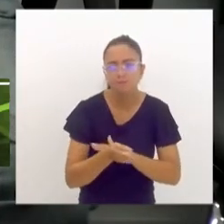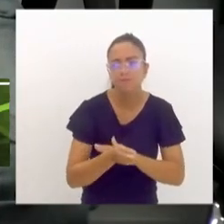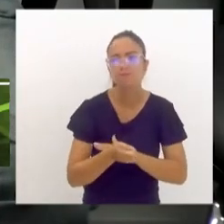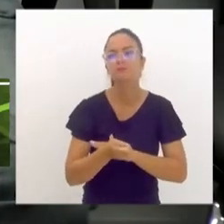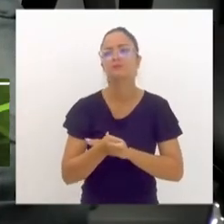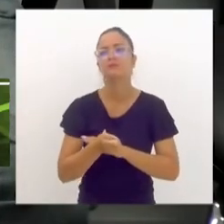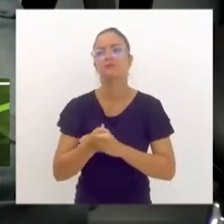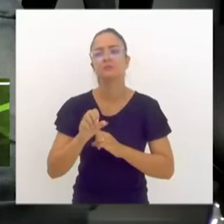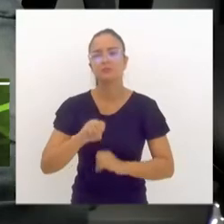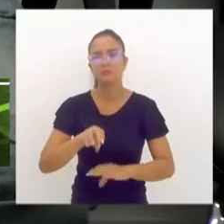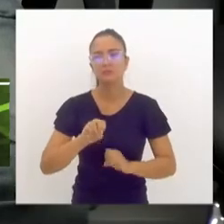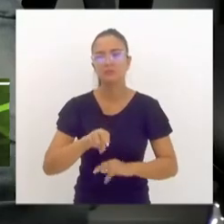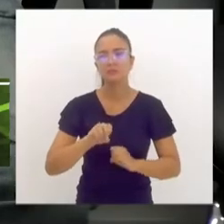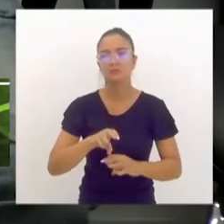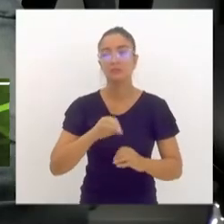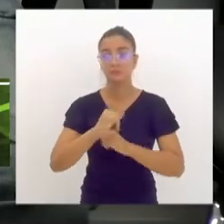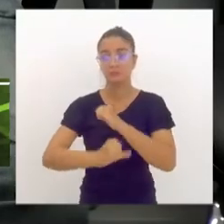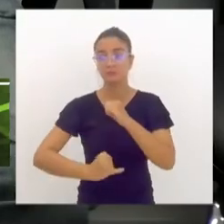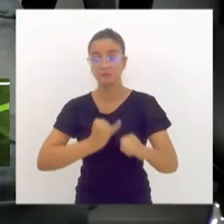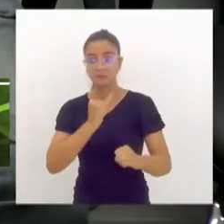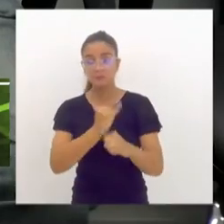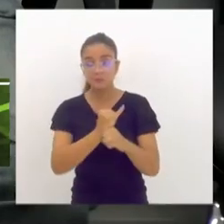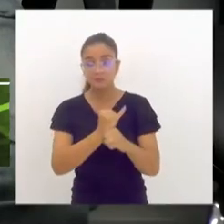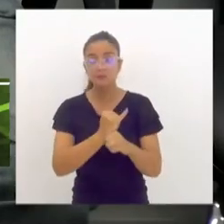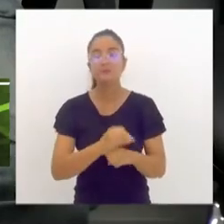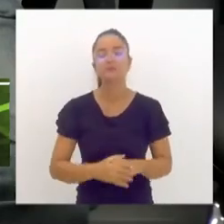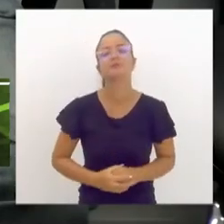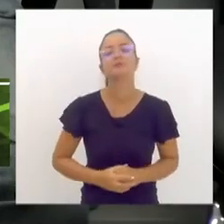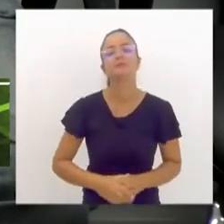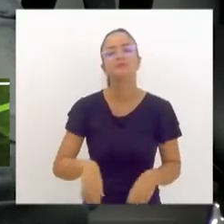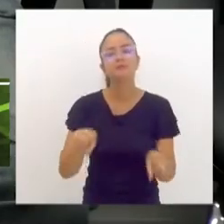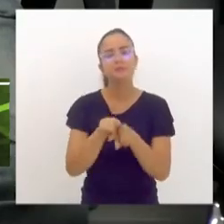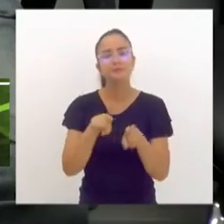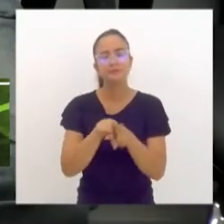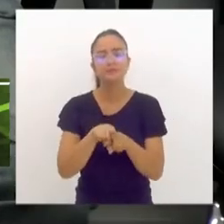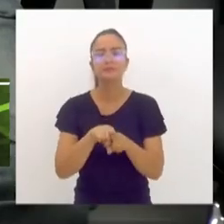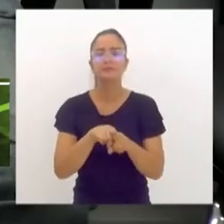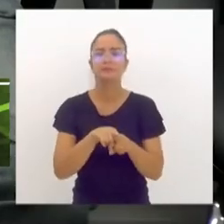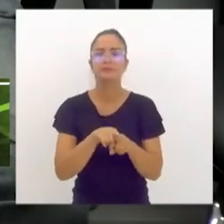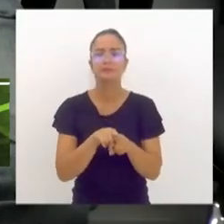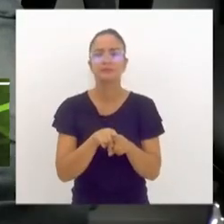na educação digital, mas a rede não tem